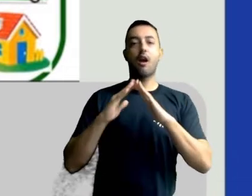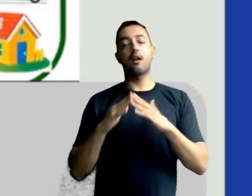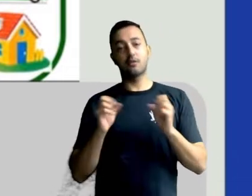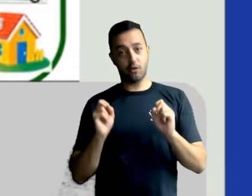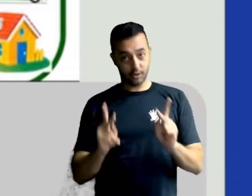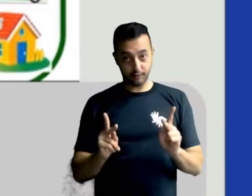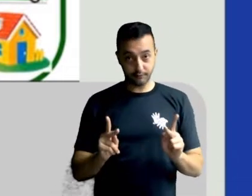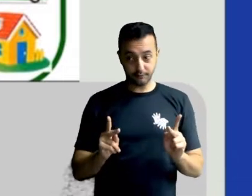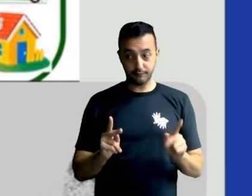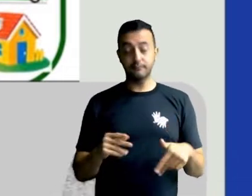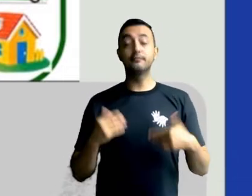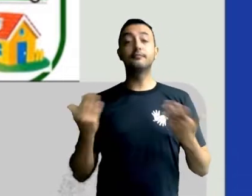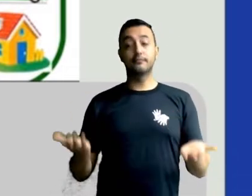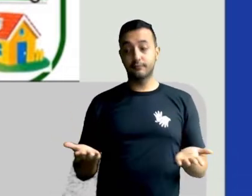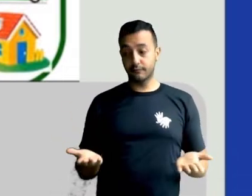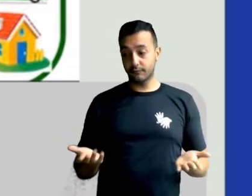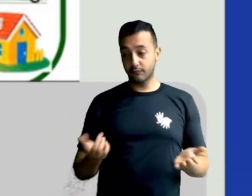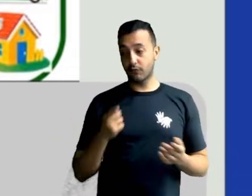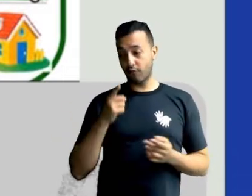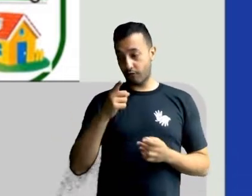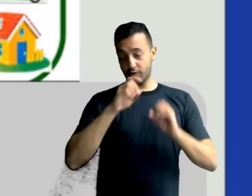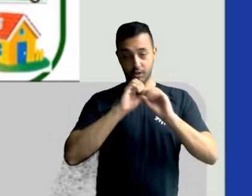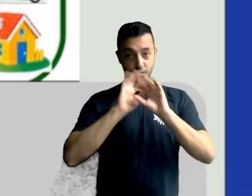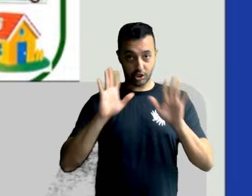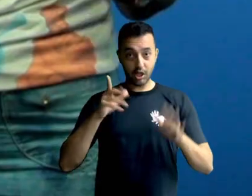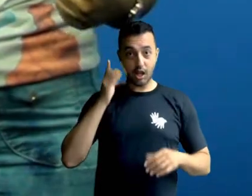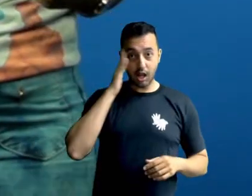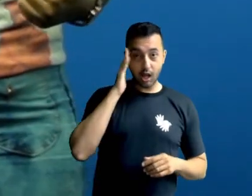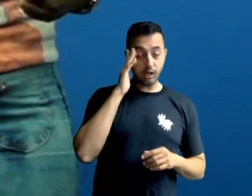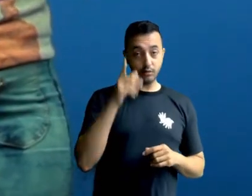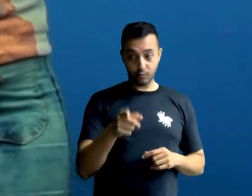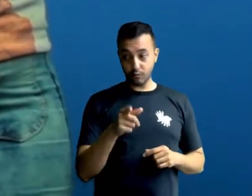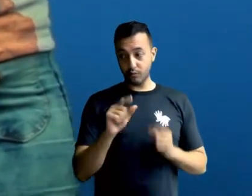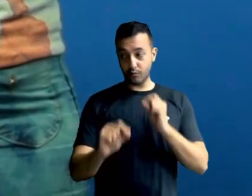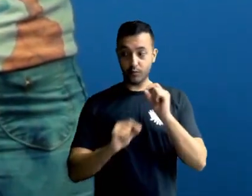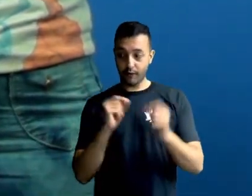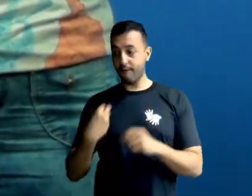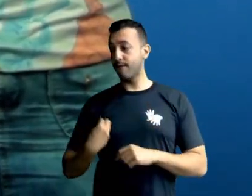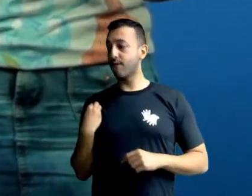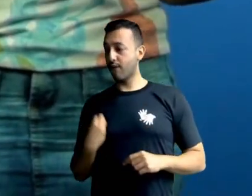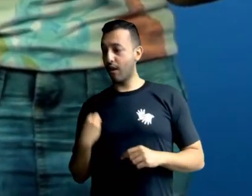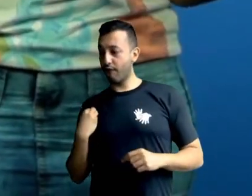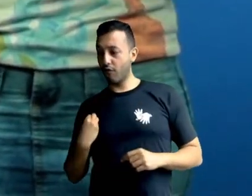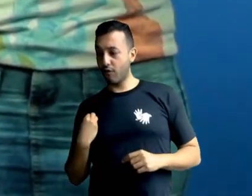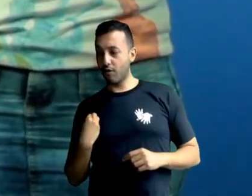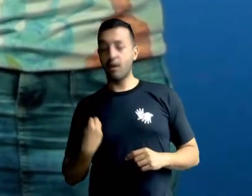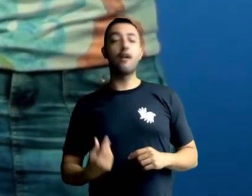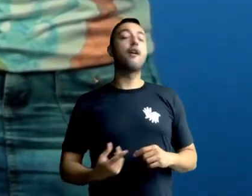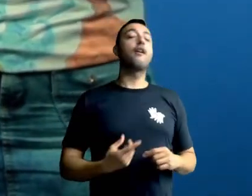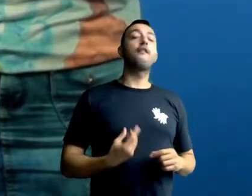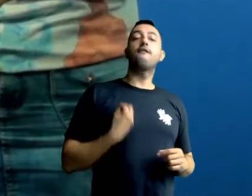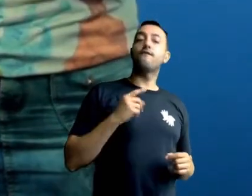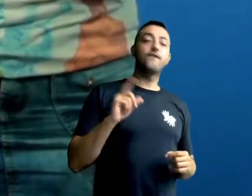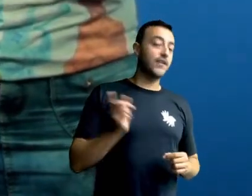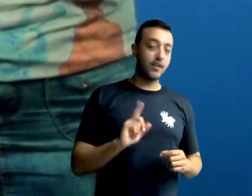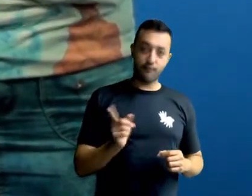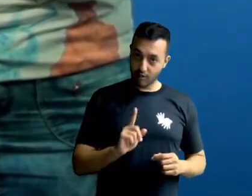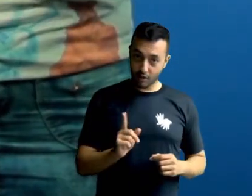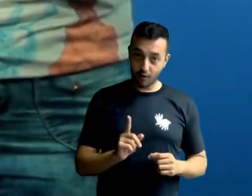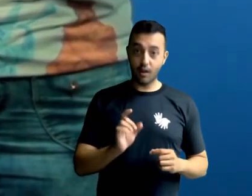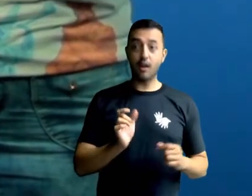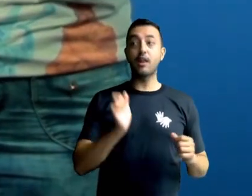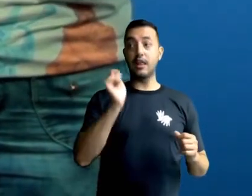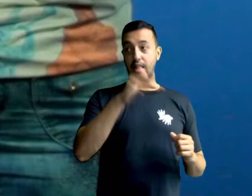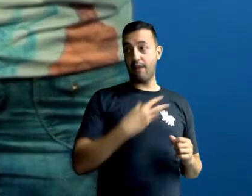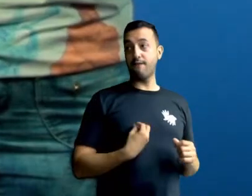casa. Ok? E aí, pessoal, ficou claro para vocês o que é ser vivo, o que é ser não